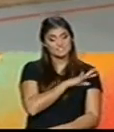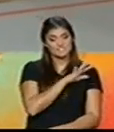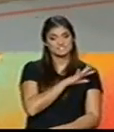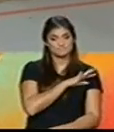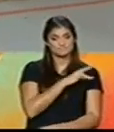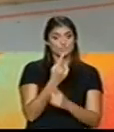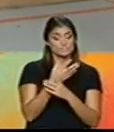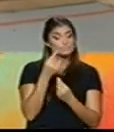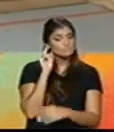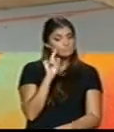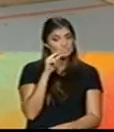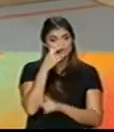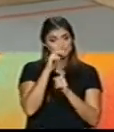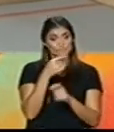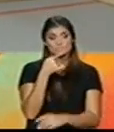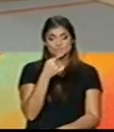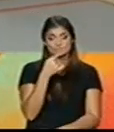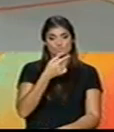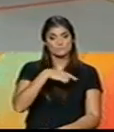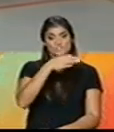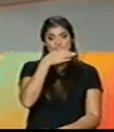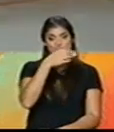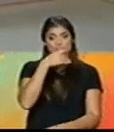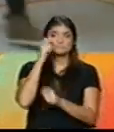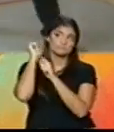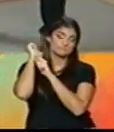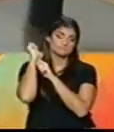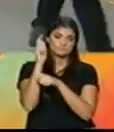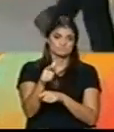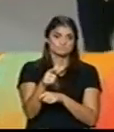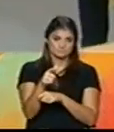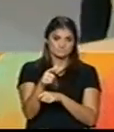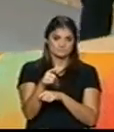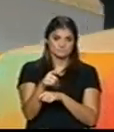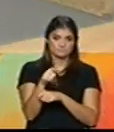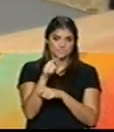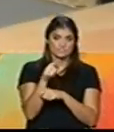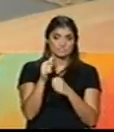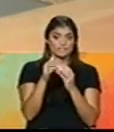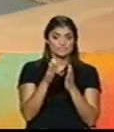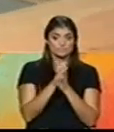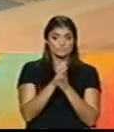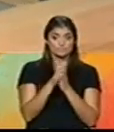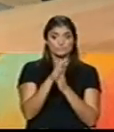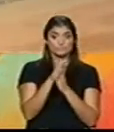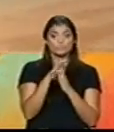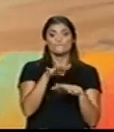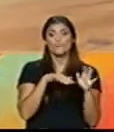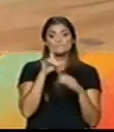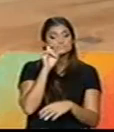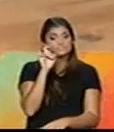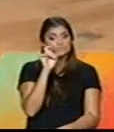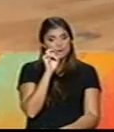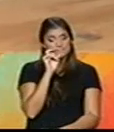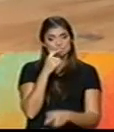uma coisa que é muito importante aqui que as pessoas percebam. Estamos a falar de atirar machados. Isto é tudo feito em segurança. As pessoas que não pensem